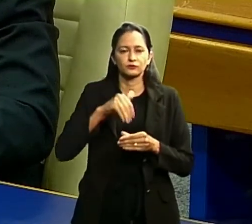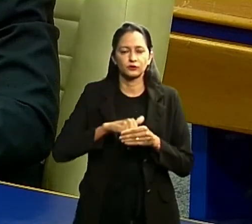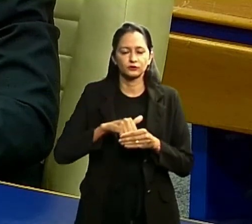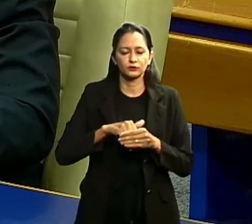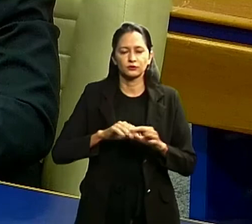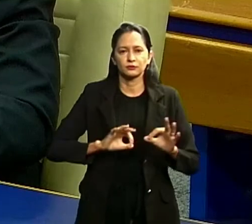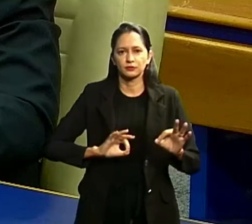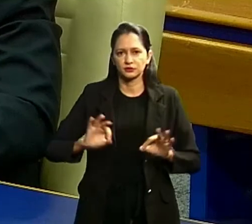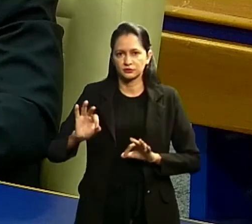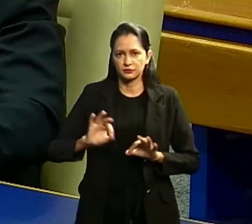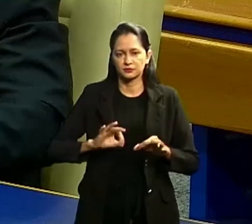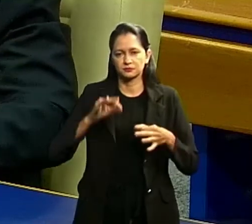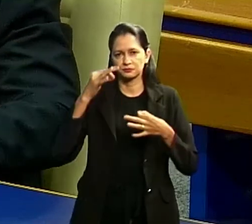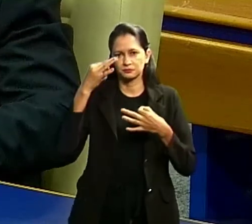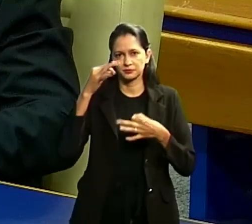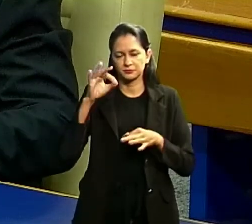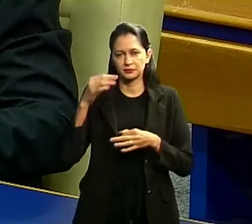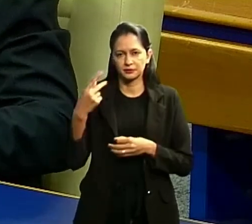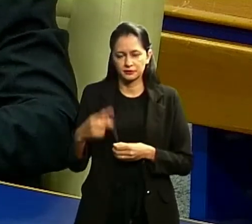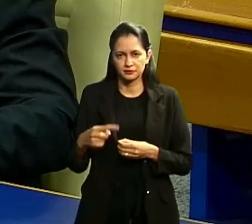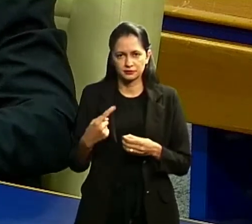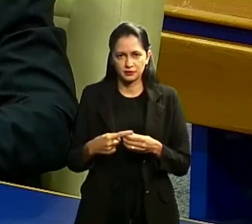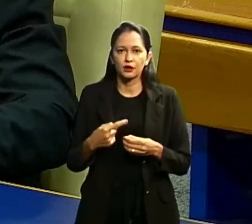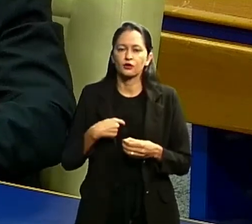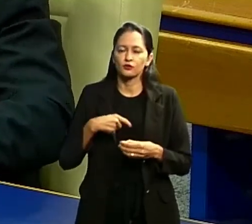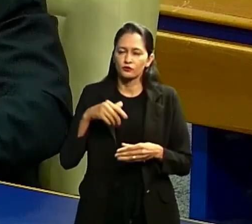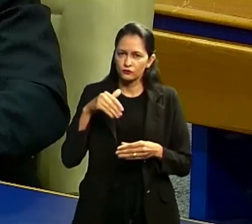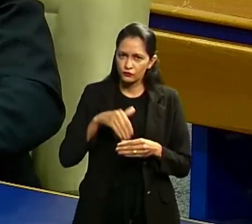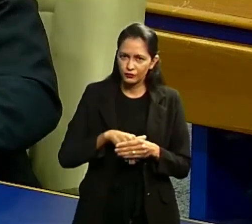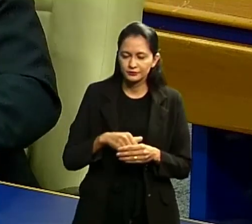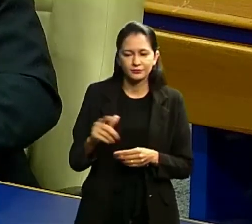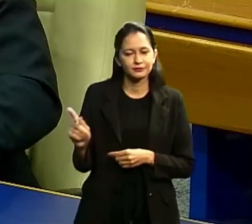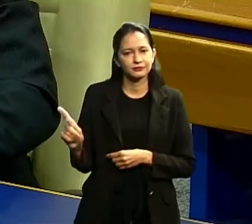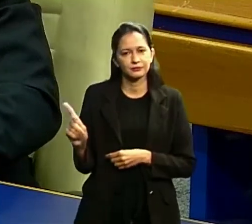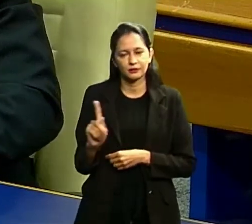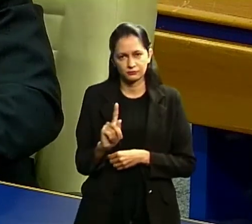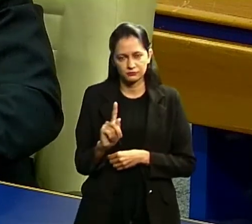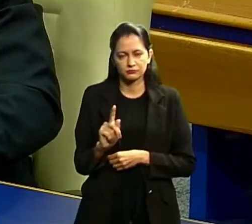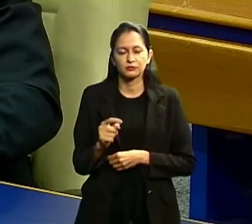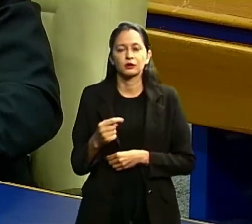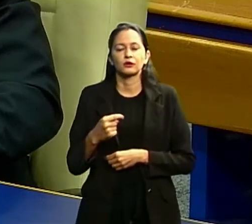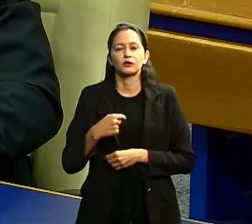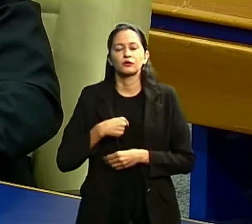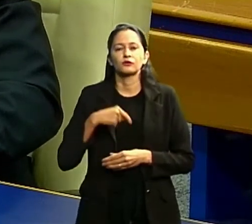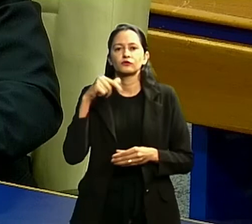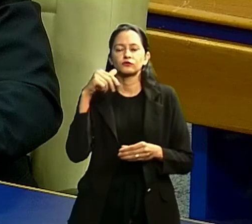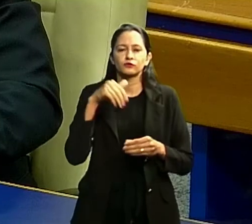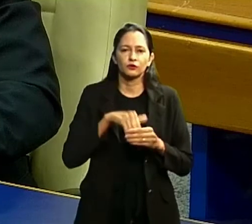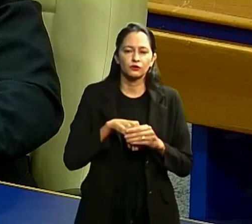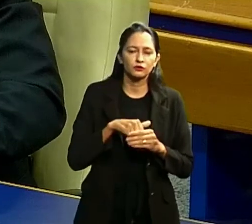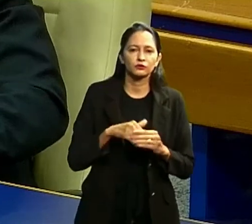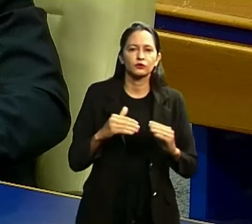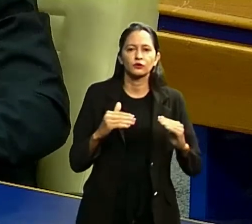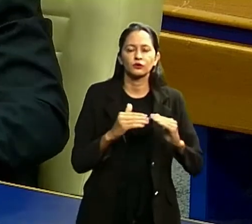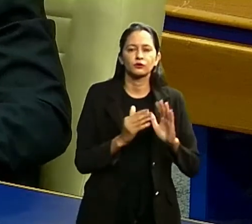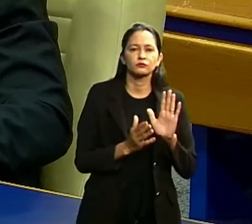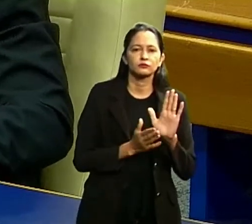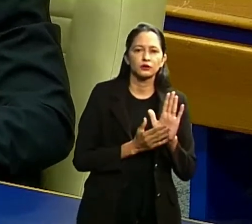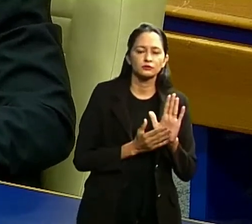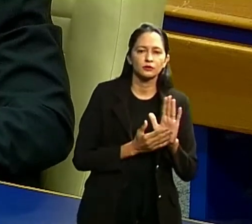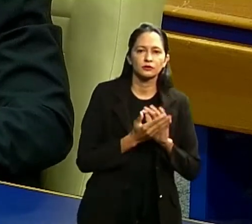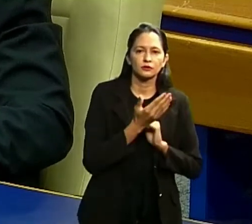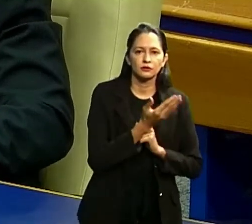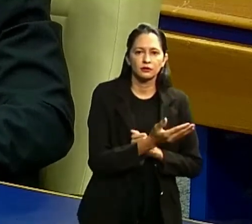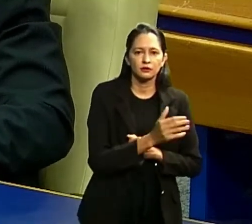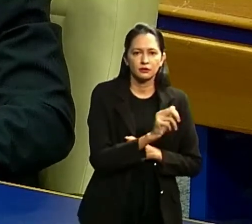sabido que eu votei contra e também votei a favor de todas as emendas da vereadora Ava e do vereador